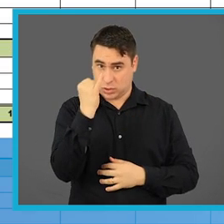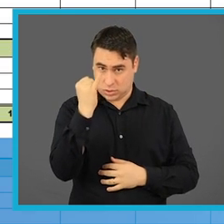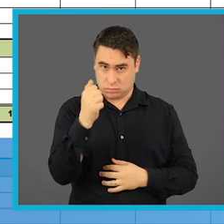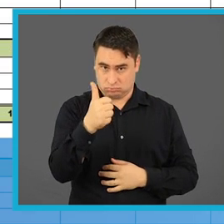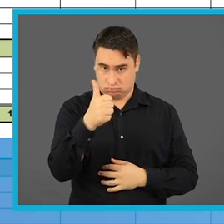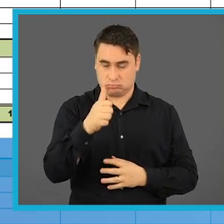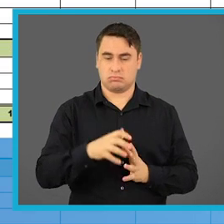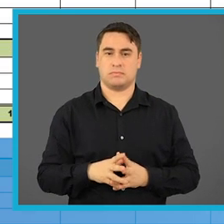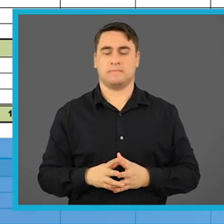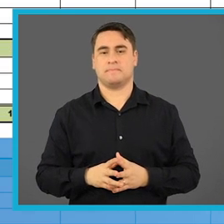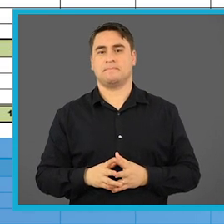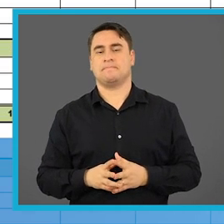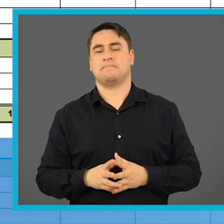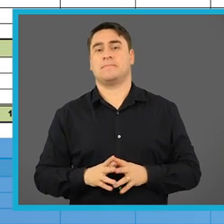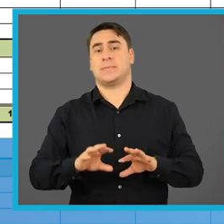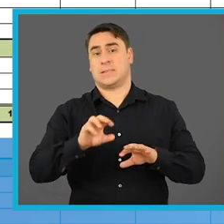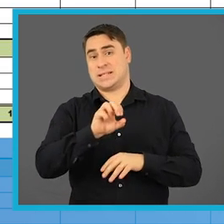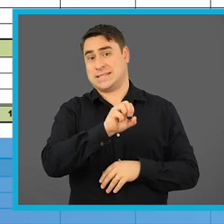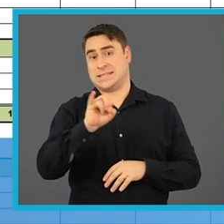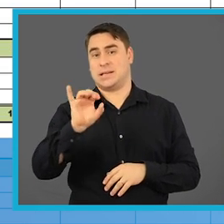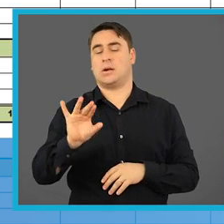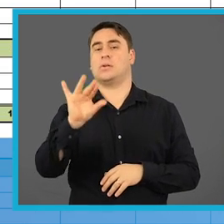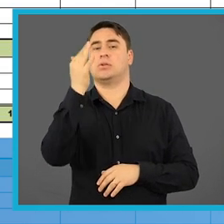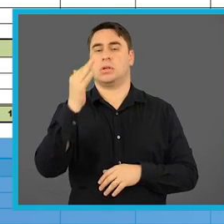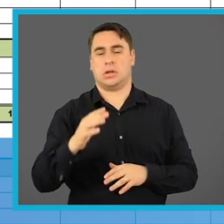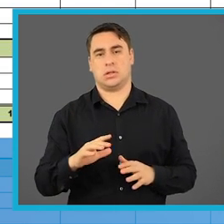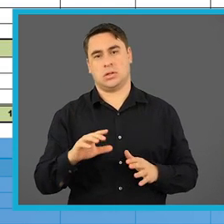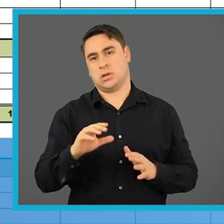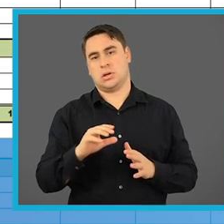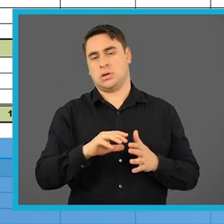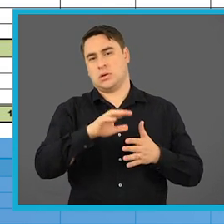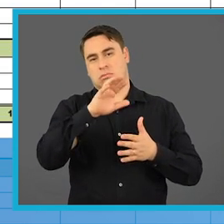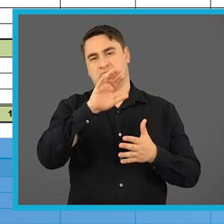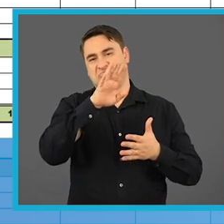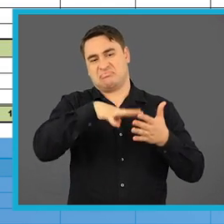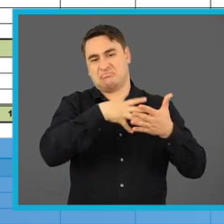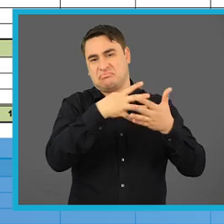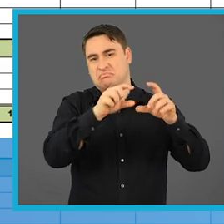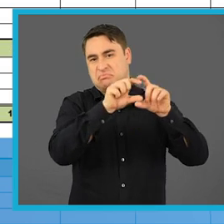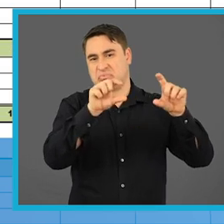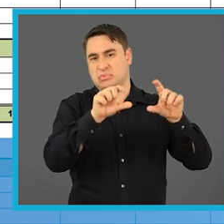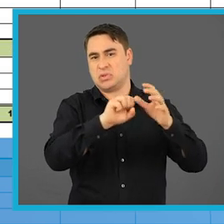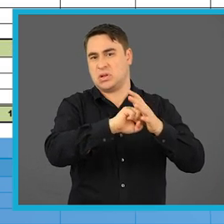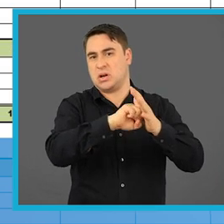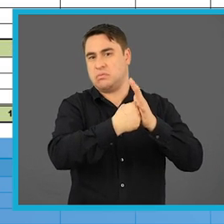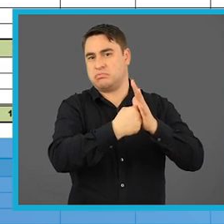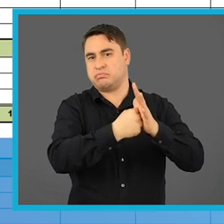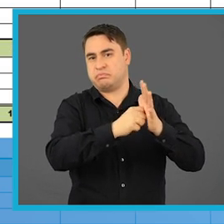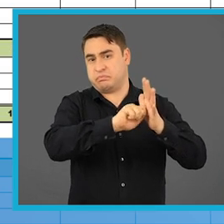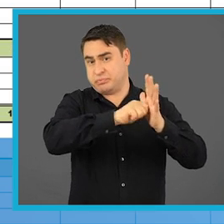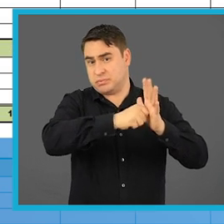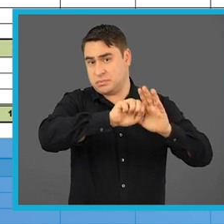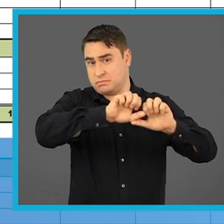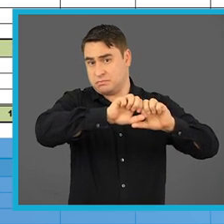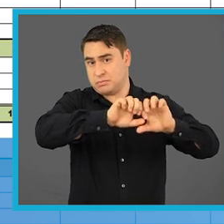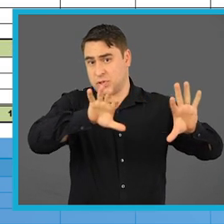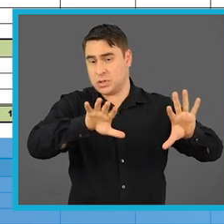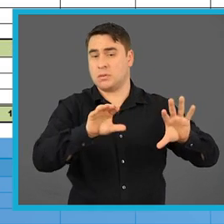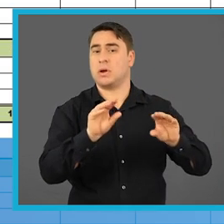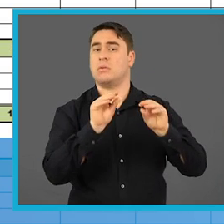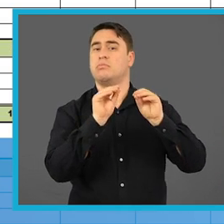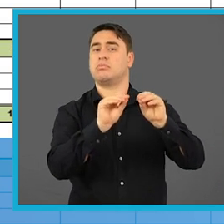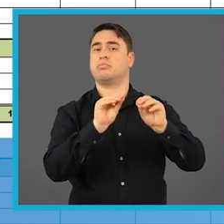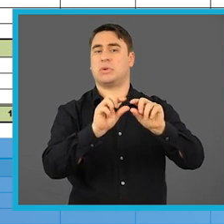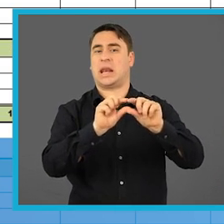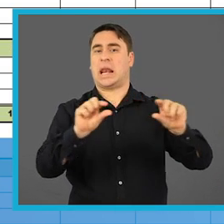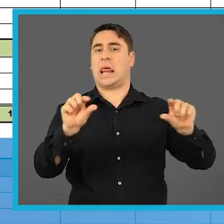isso é importante. Mesmo que você desbloqueie alguma célula da planilha, ela não permite inserção